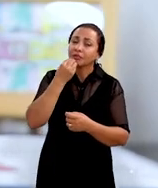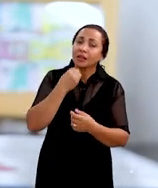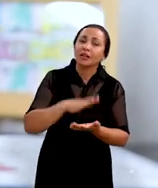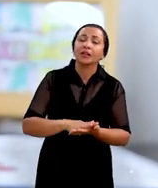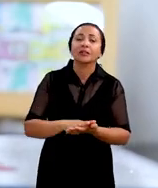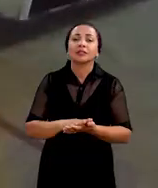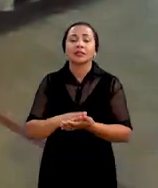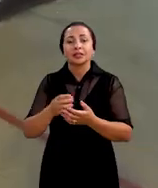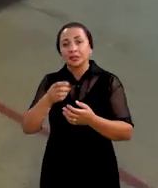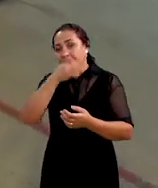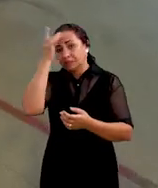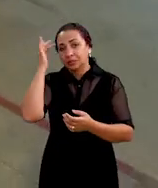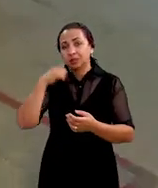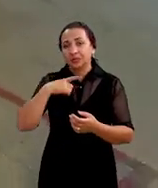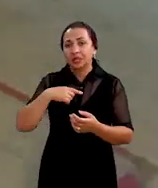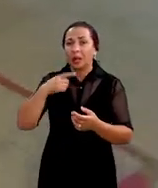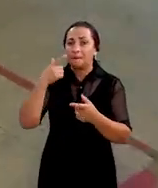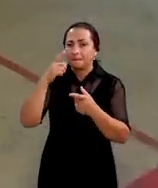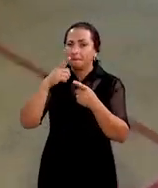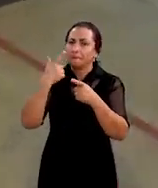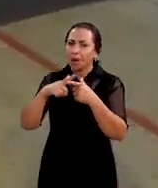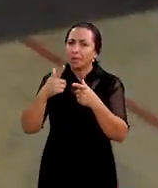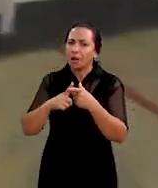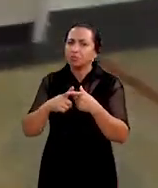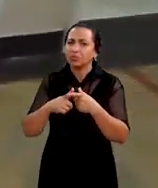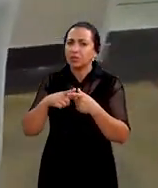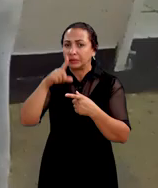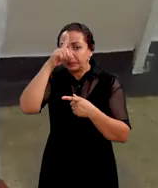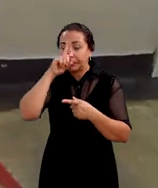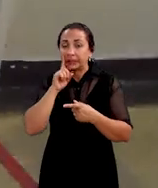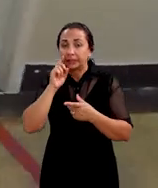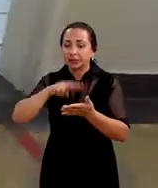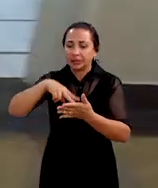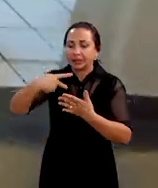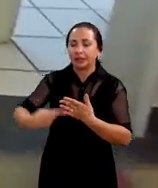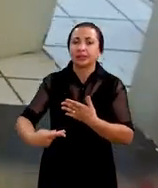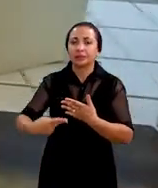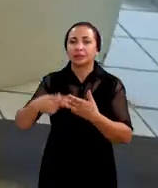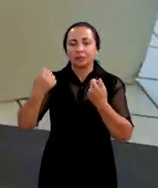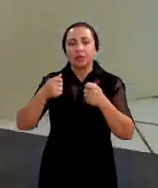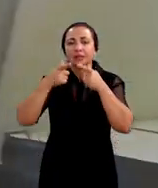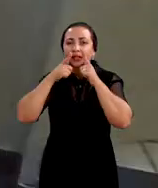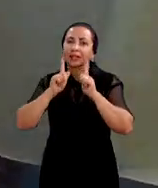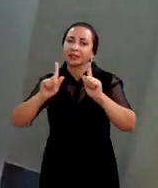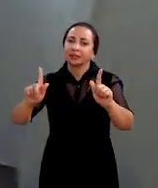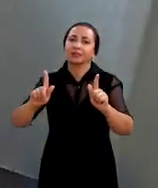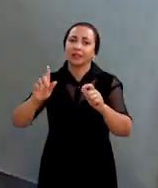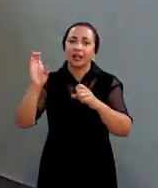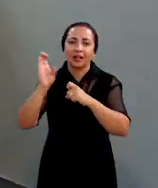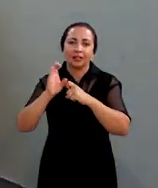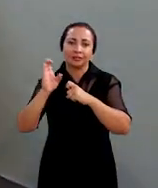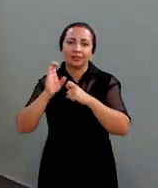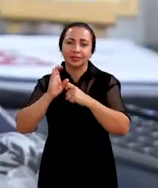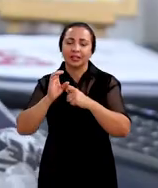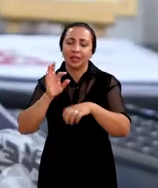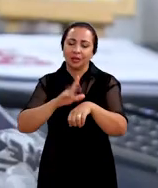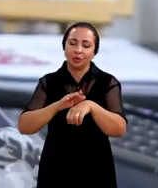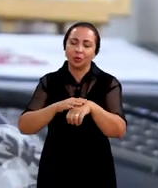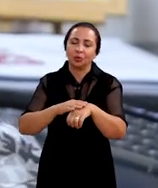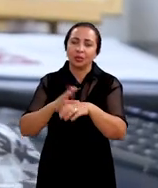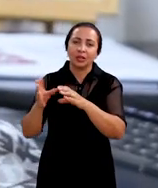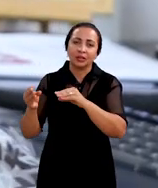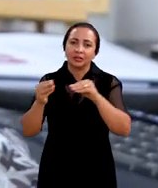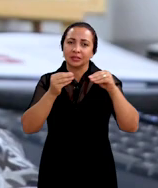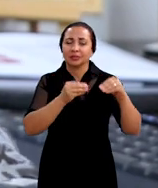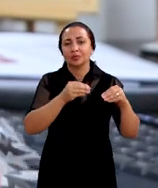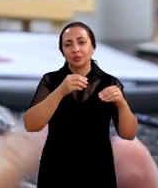forma, vulnerável. Então, é um paciente que tem riscos de cair. E a queda nesse paciente pode agravar a situação clínica dele, né?